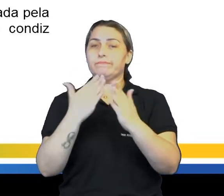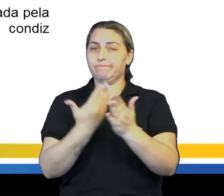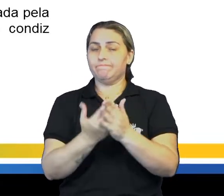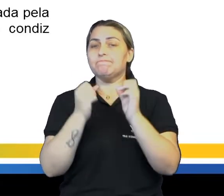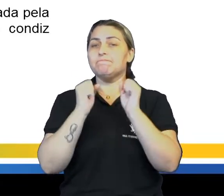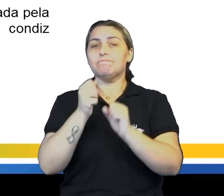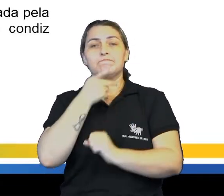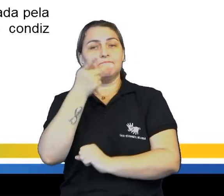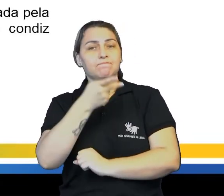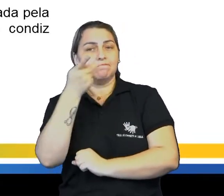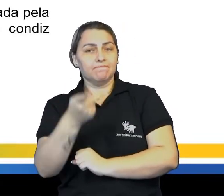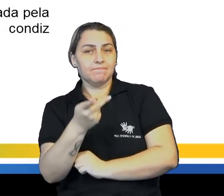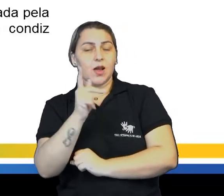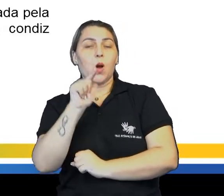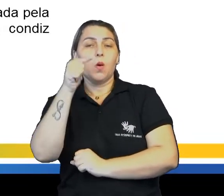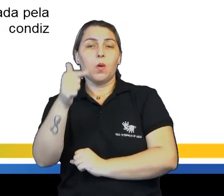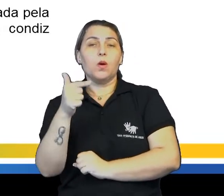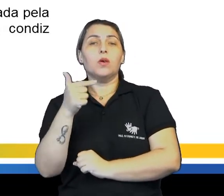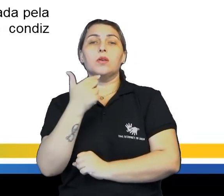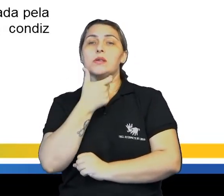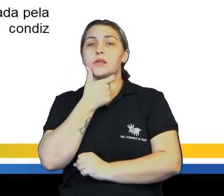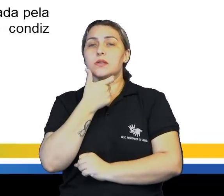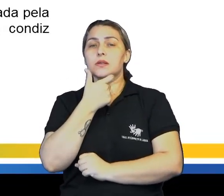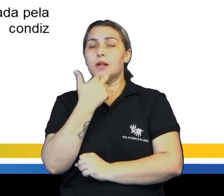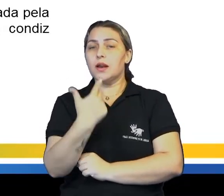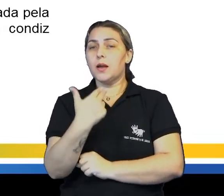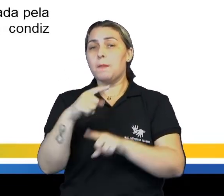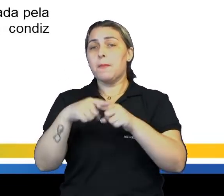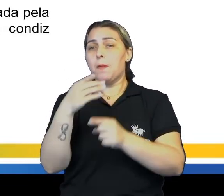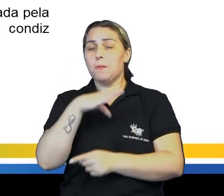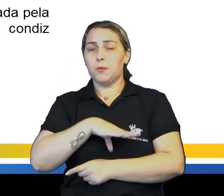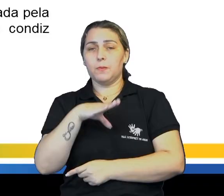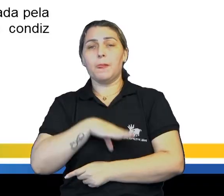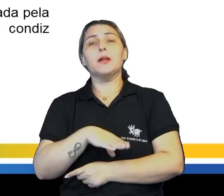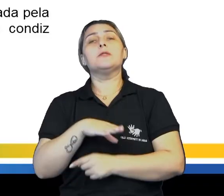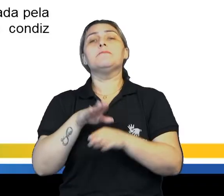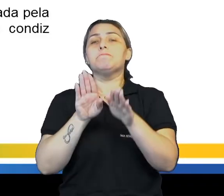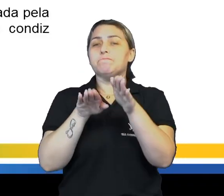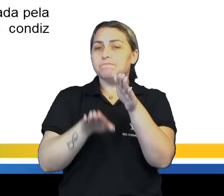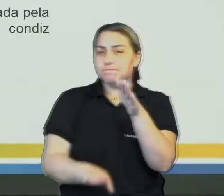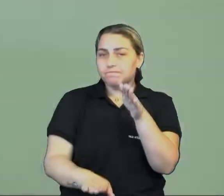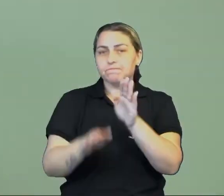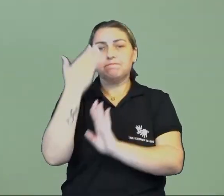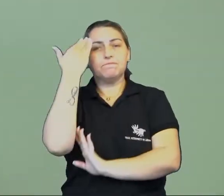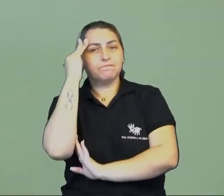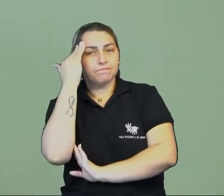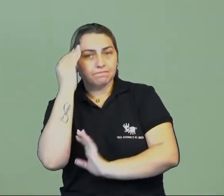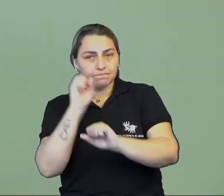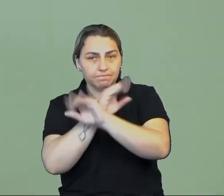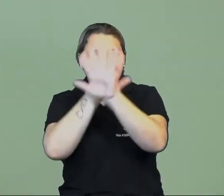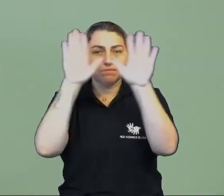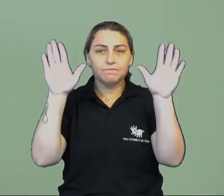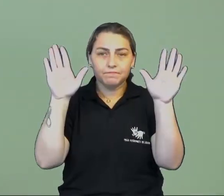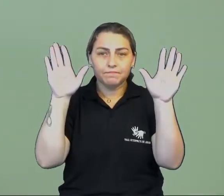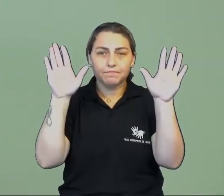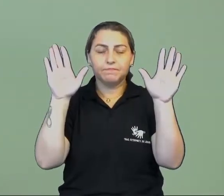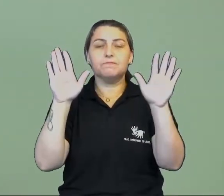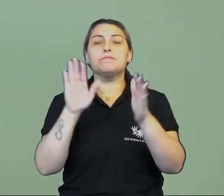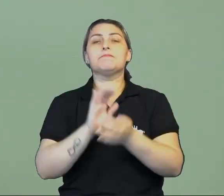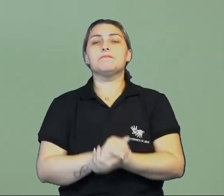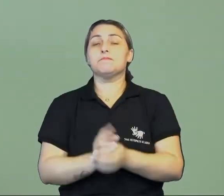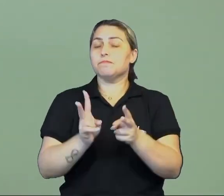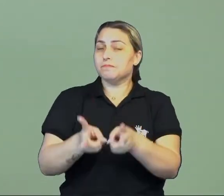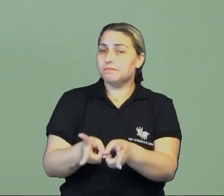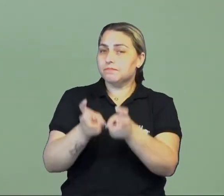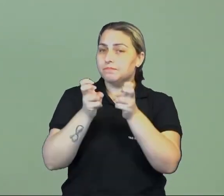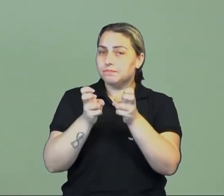que pode falar todos os outros idiomas, mas o português ainda tem um baixo nível de escolaridade. Então é isso que a